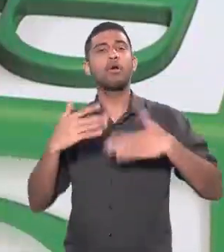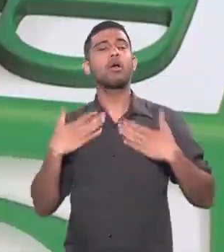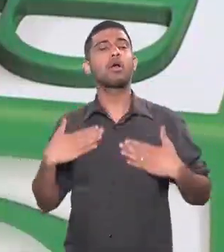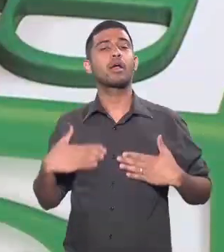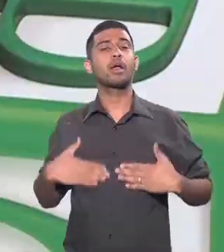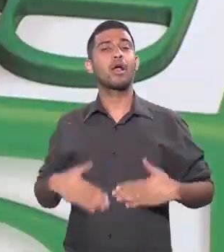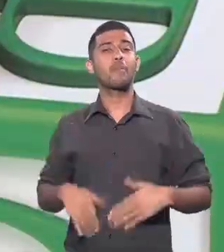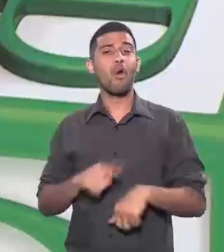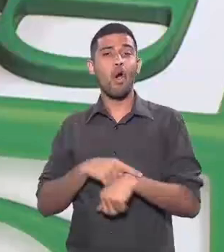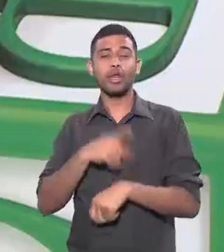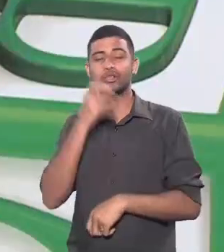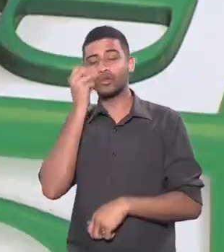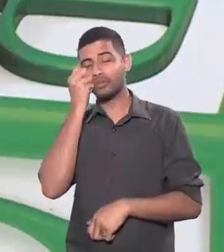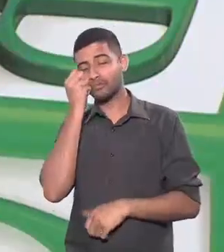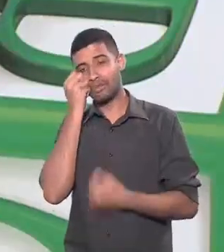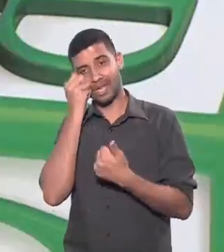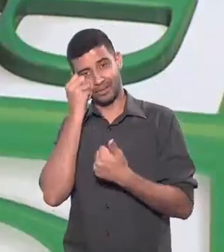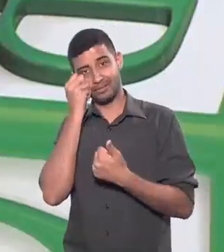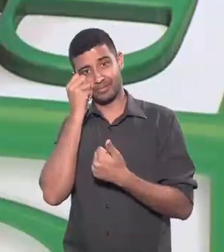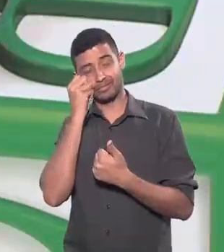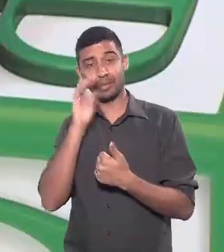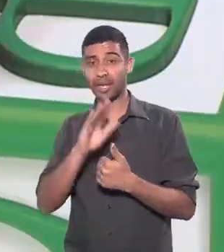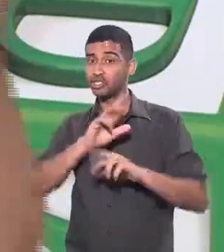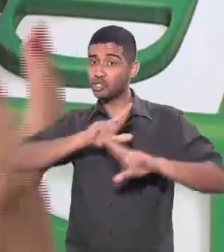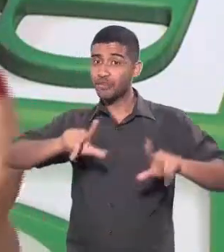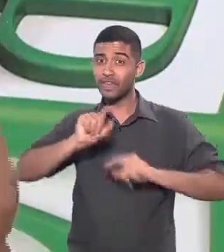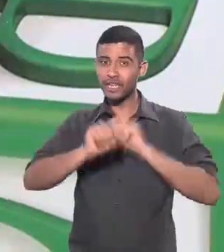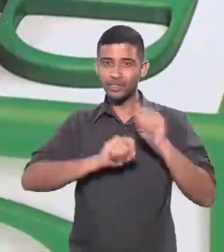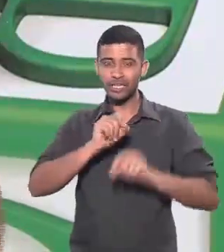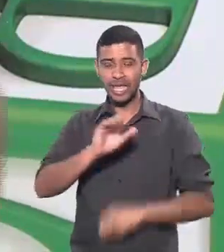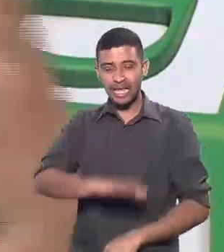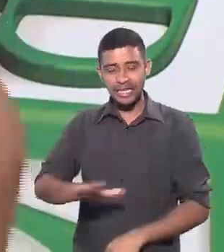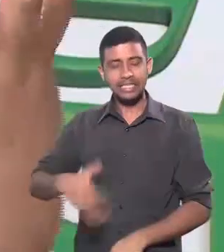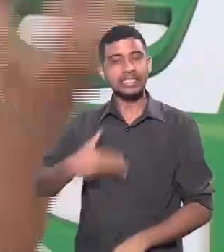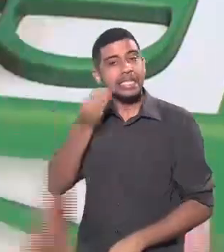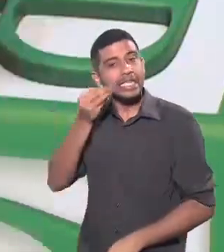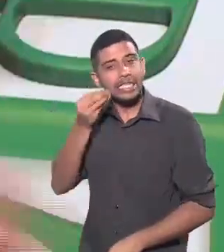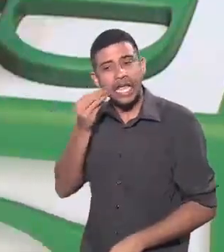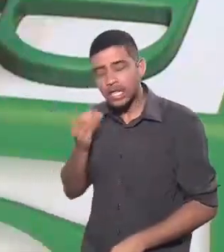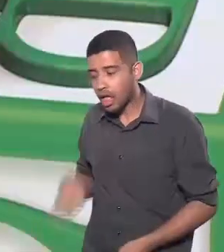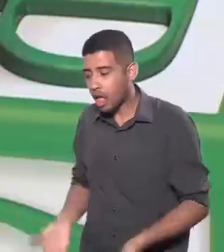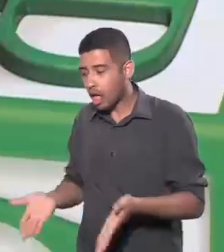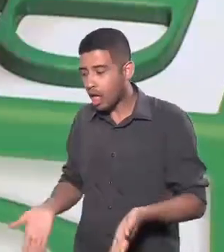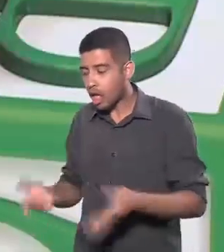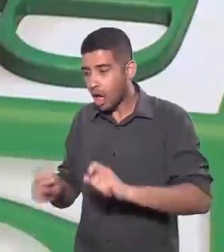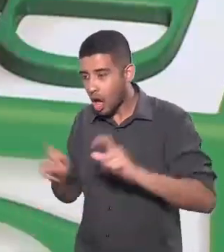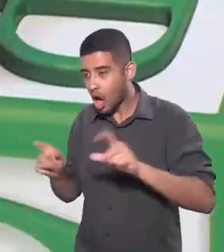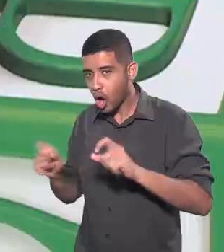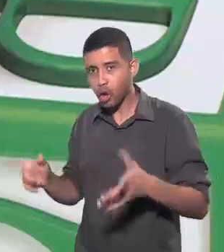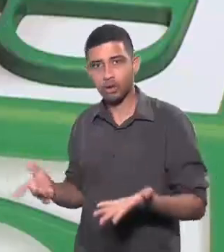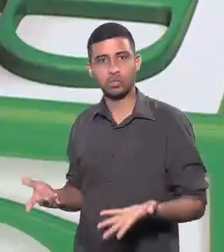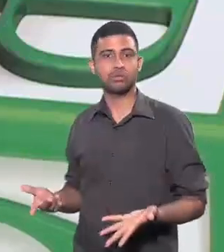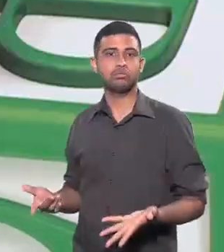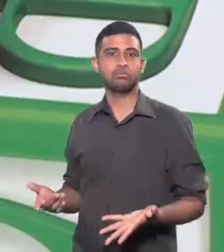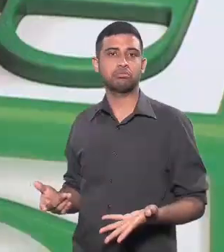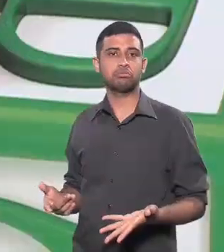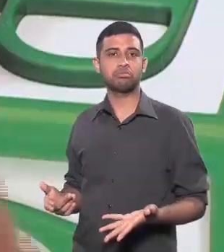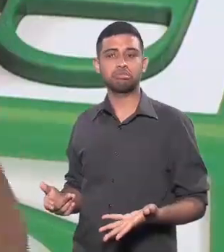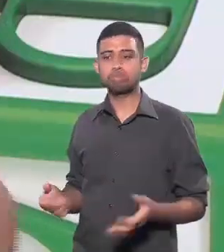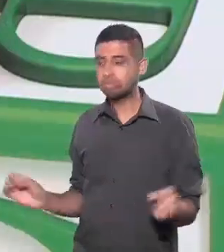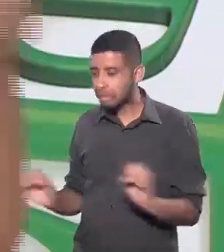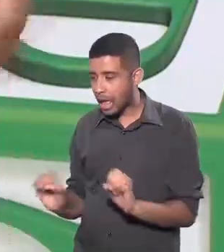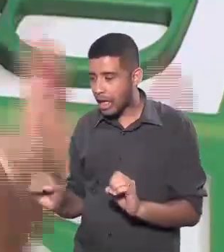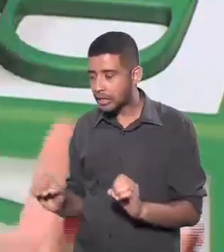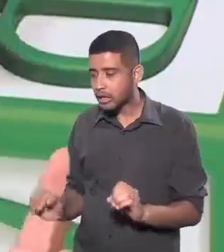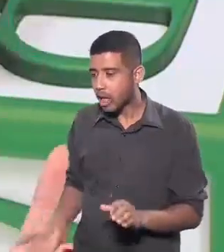e teve a hora de soninho e dormiu. A outra é a criança que você tenta acordá-la e ela não responde. Isso sim é sonolência.